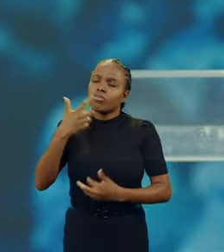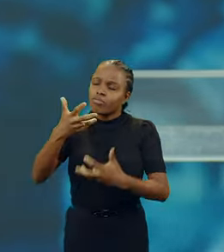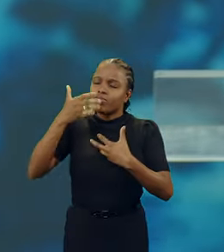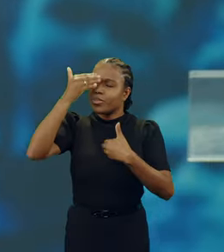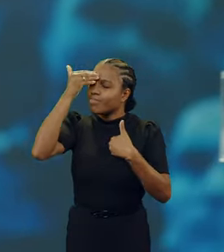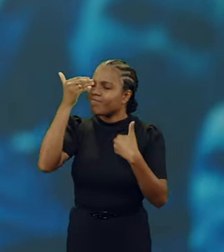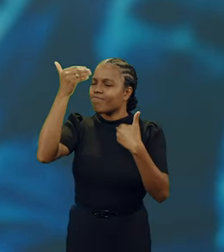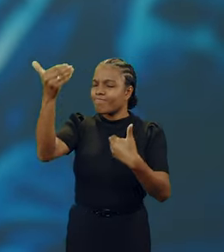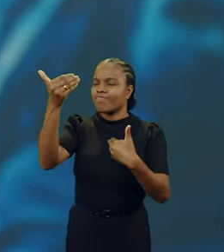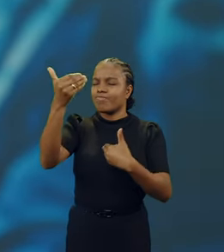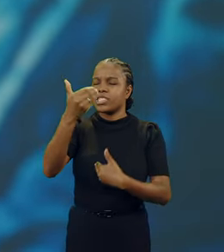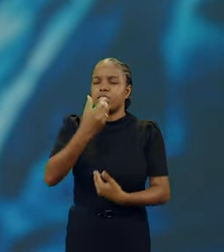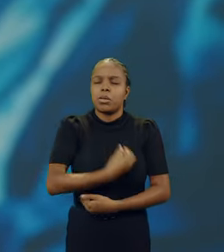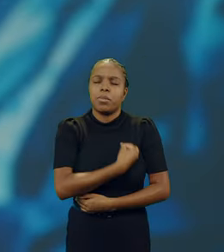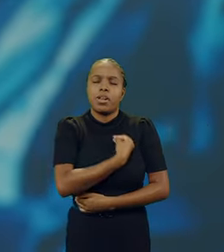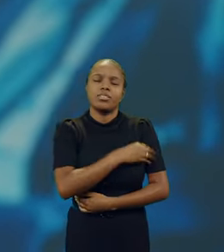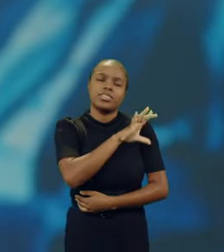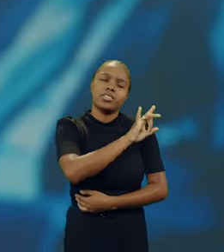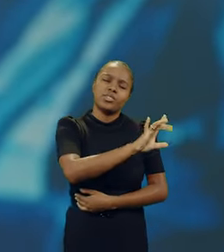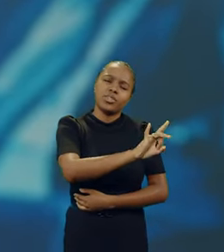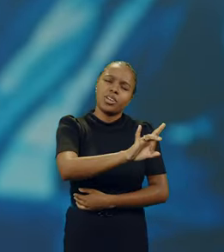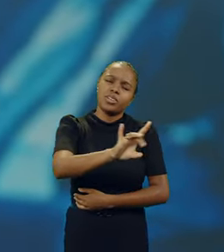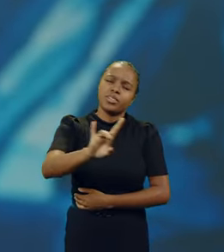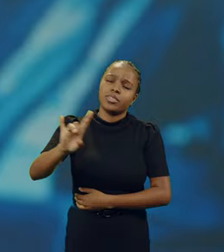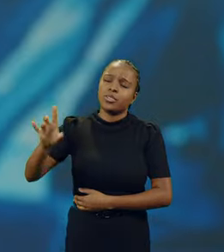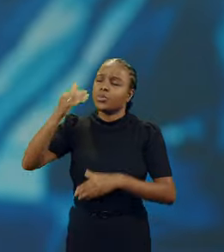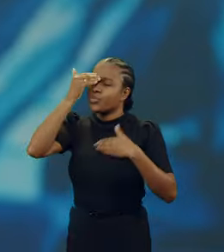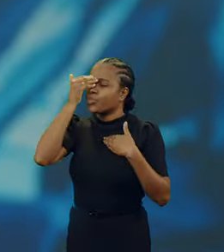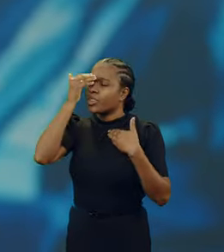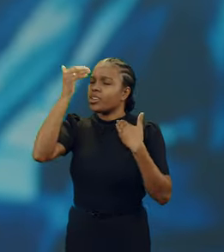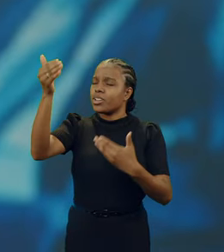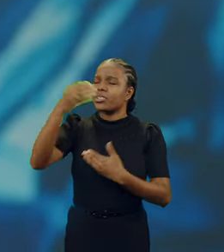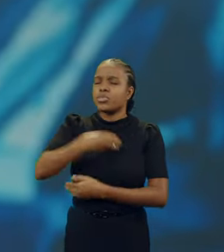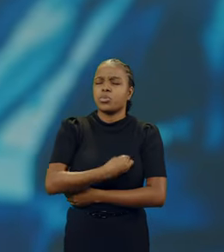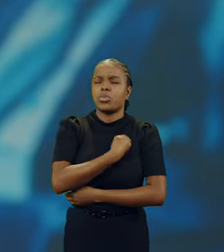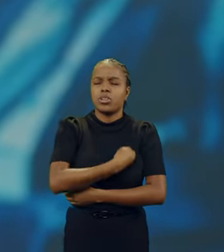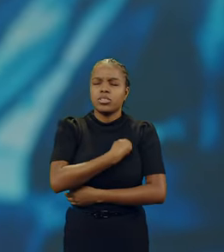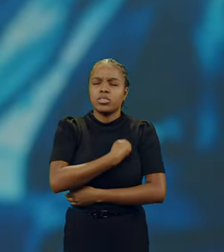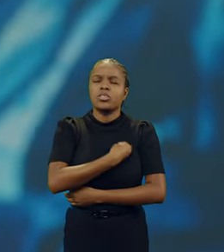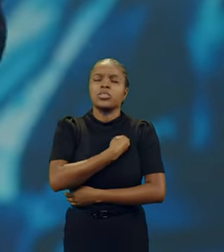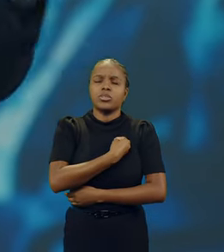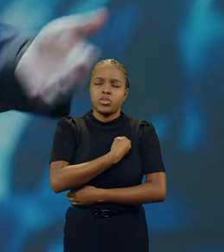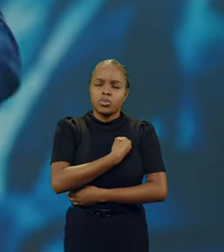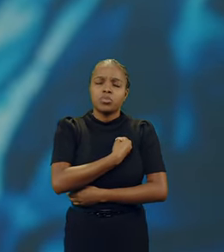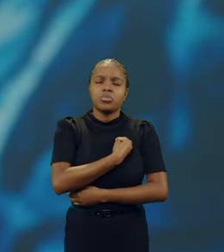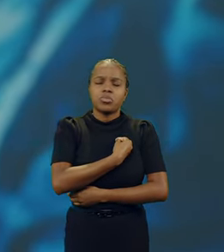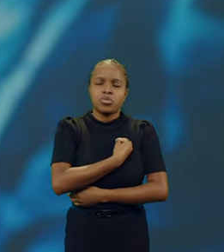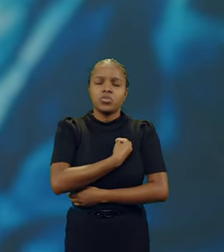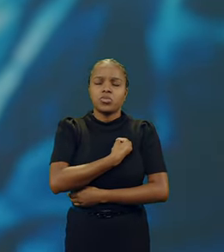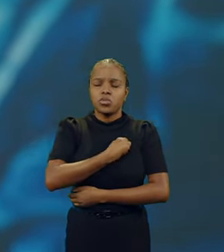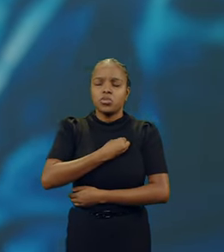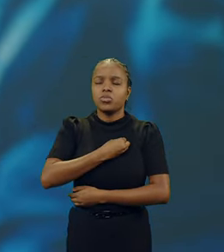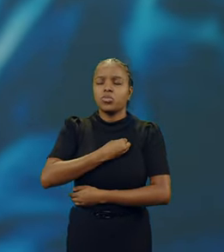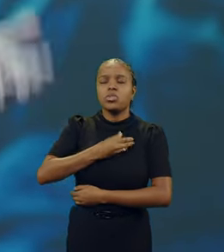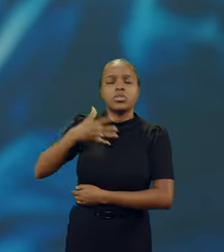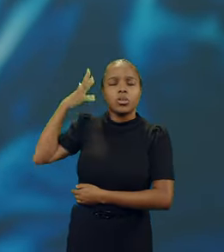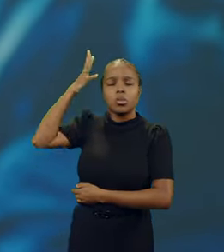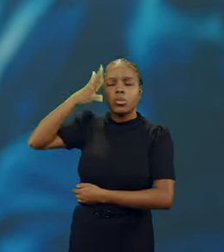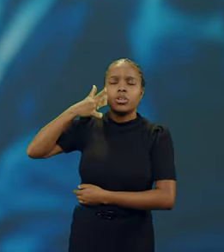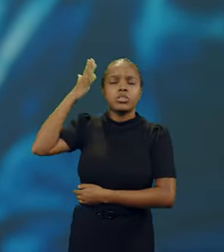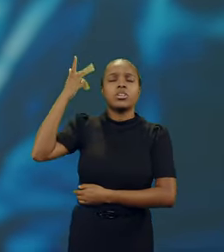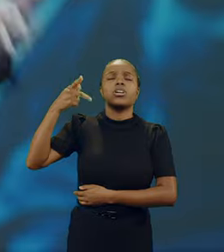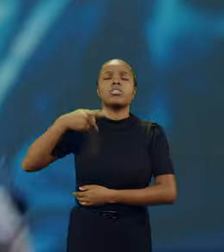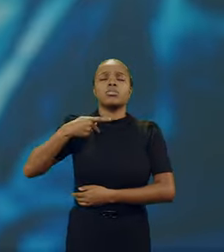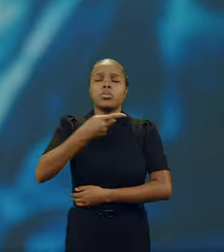pela vida dos nossos irmãos. Agradeço pela vida, Senhor, do palestrante, do pastor Daí,